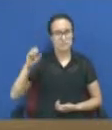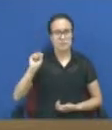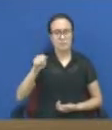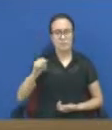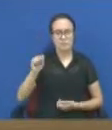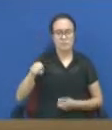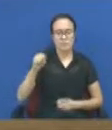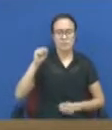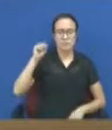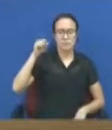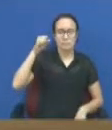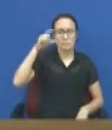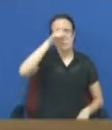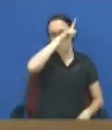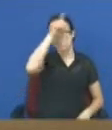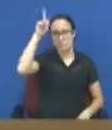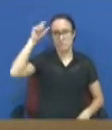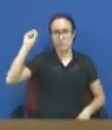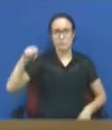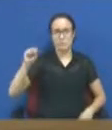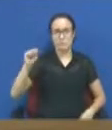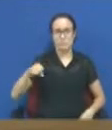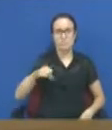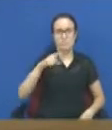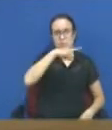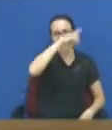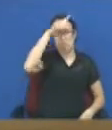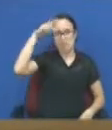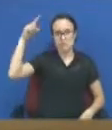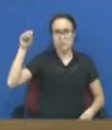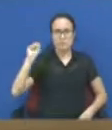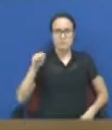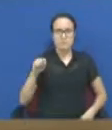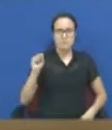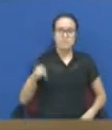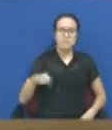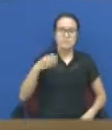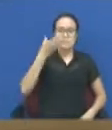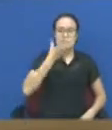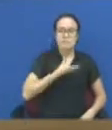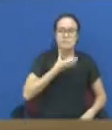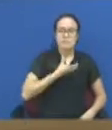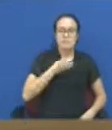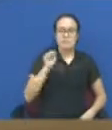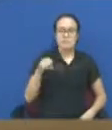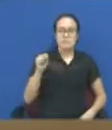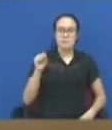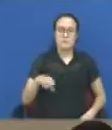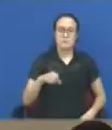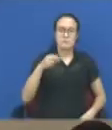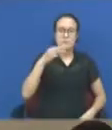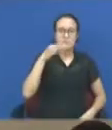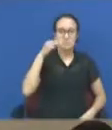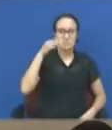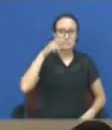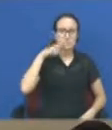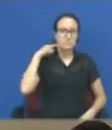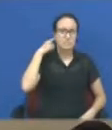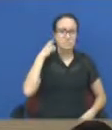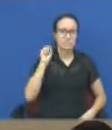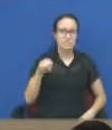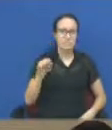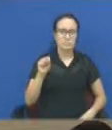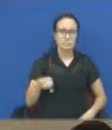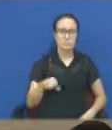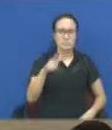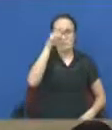Sim. Luizinho. Sim. Doutora Mayra Costa. Sim. Miguel Lombardi. Sim. Newton Santos, sim.